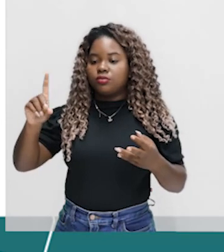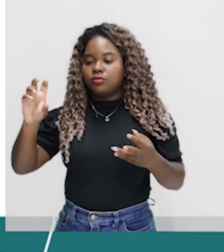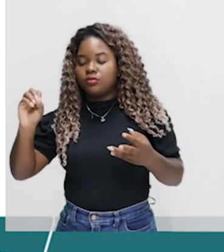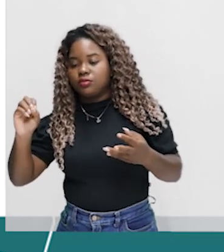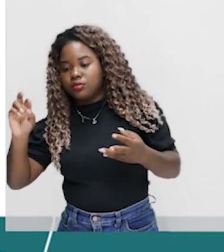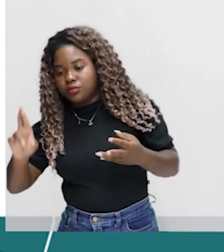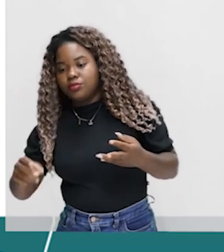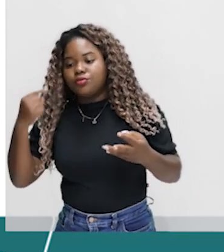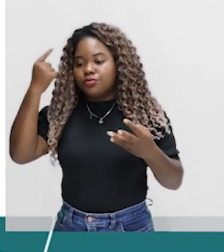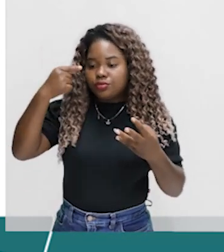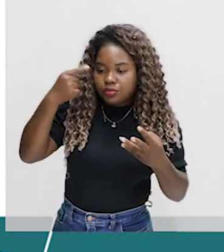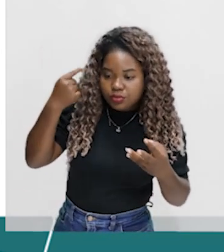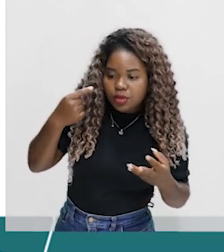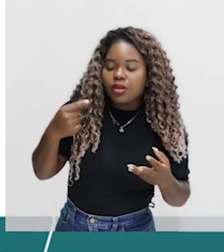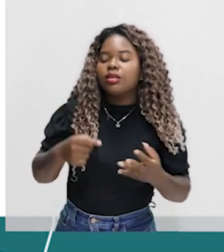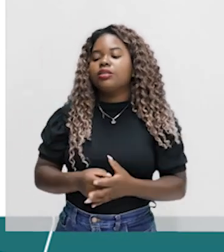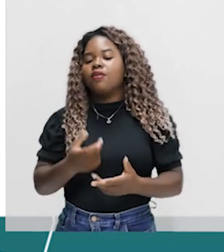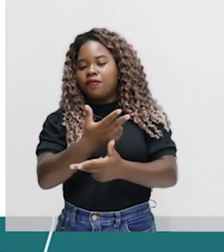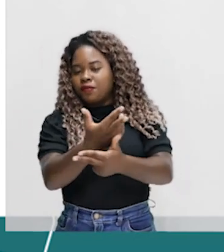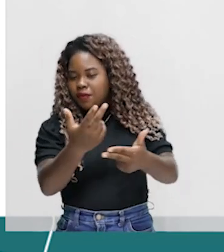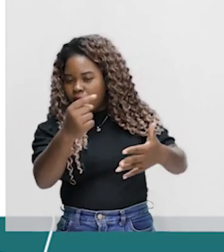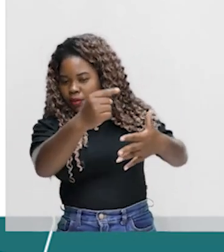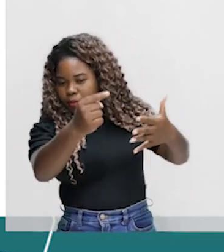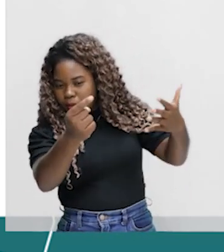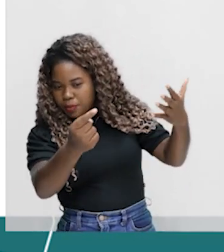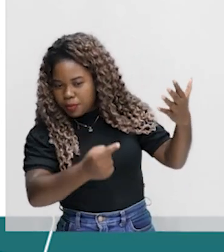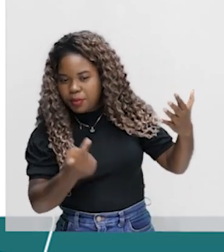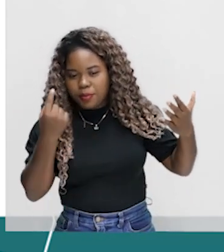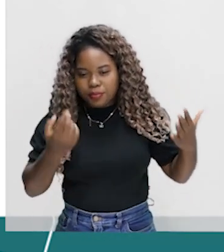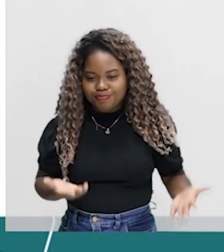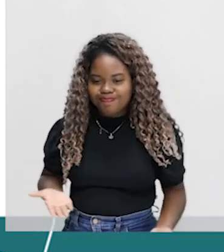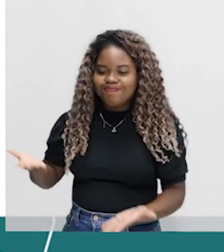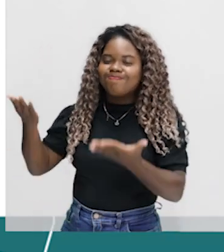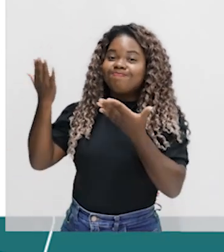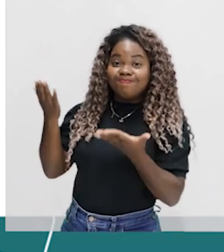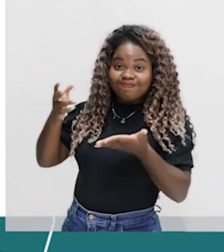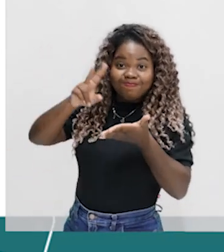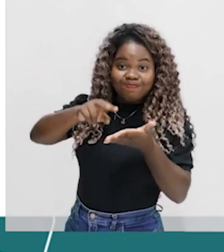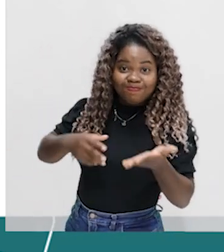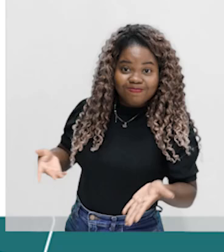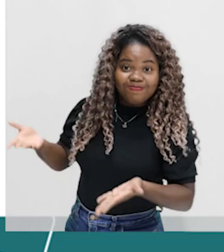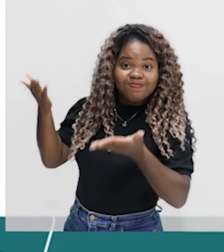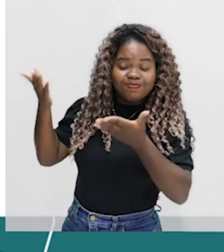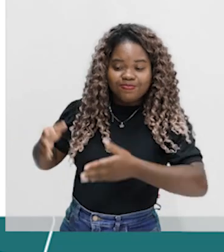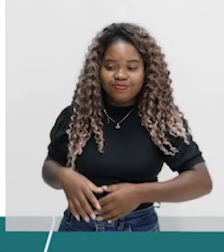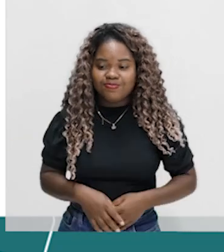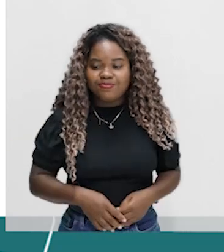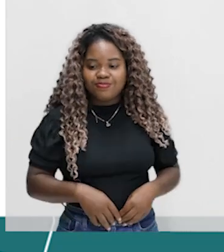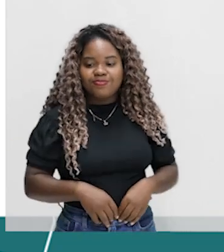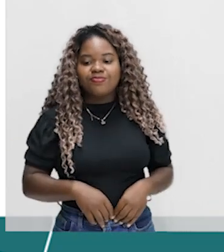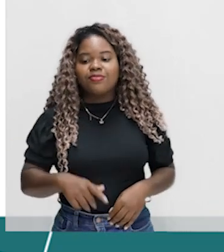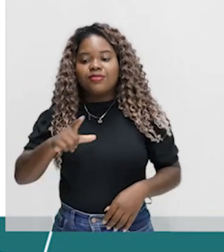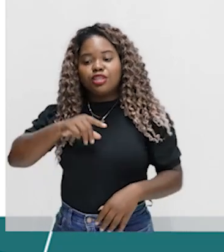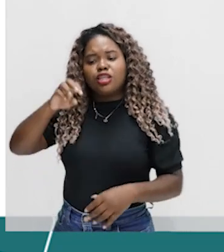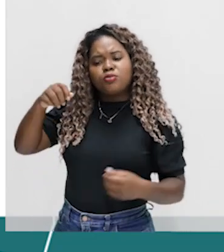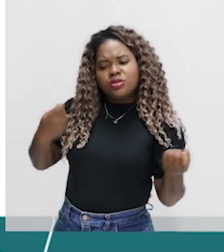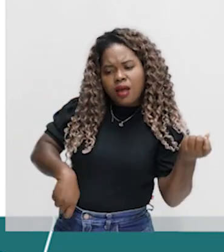Espanha, Equador, Guatemala, Guiné Equatorial, Honduras,